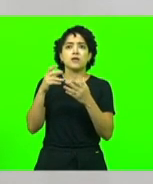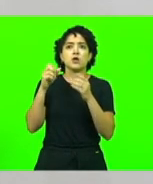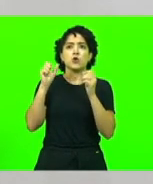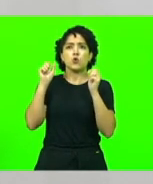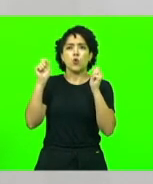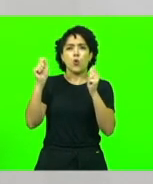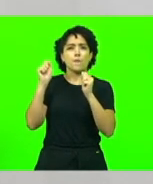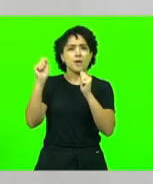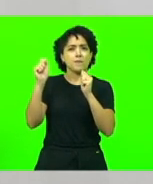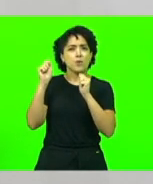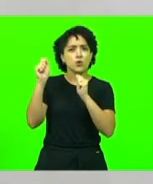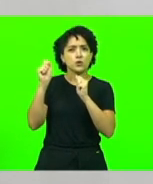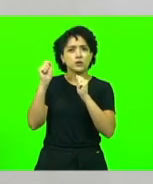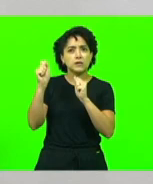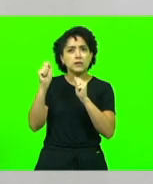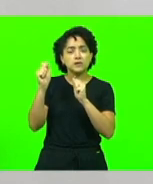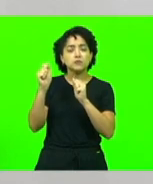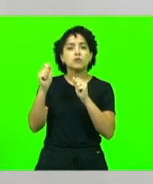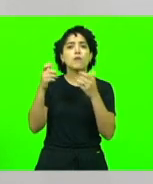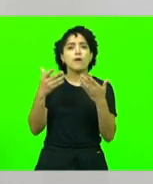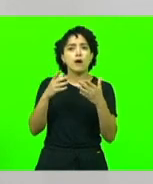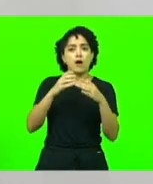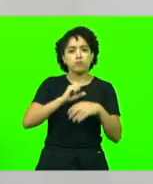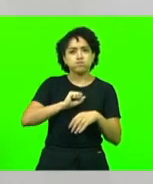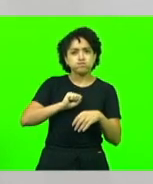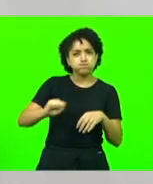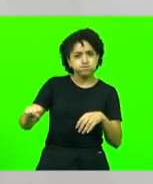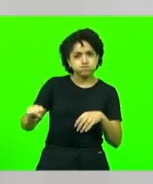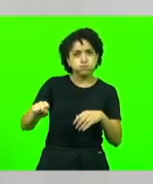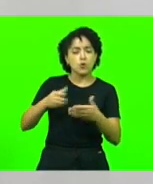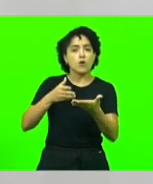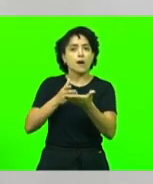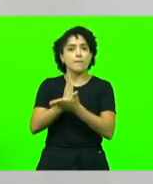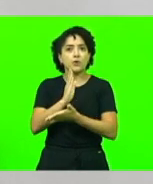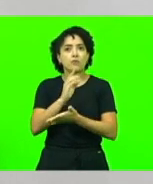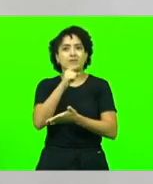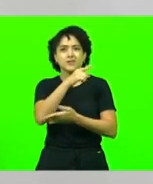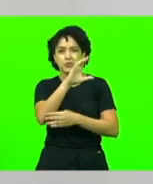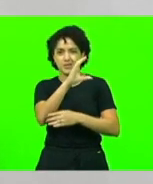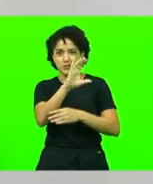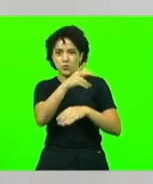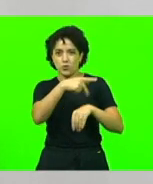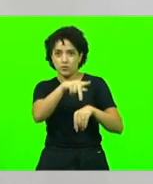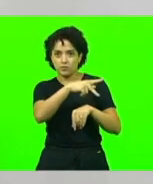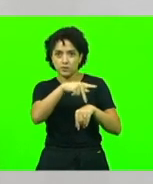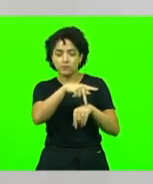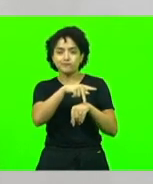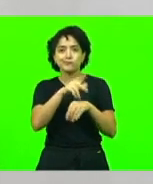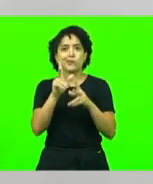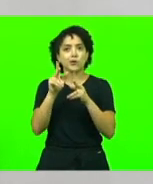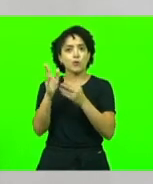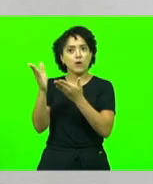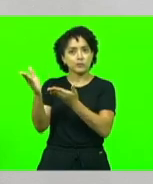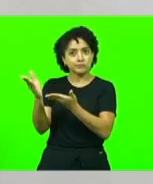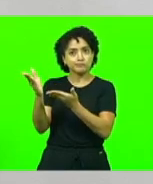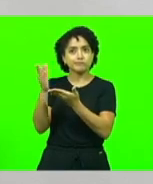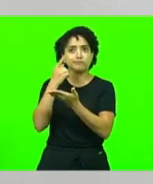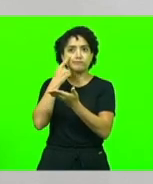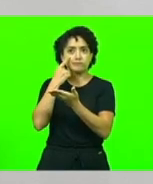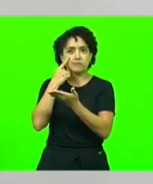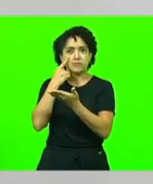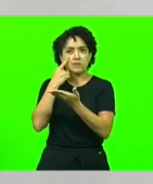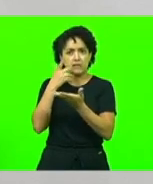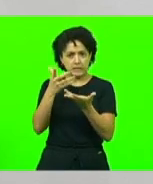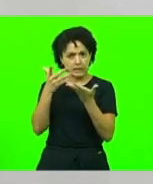o aborto aprovado na Colômbia de crianças como essa aqui. Você teria coragem de matar